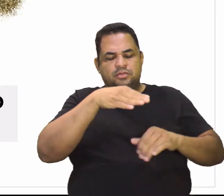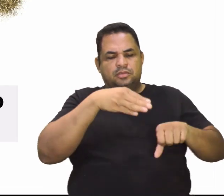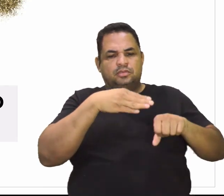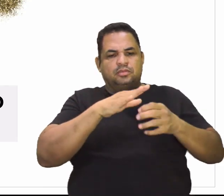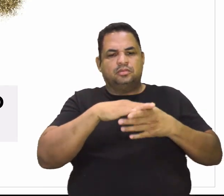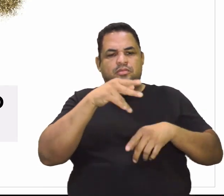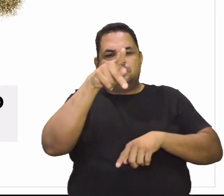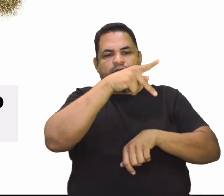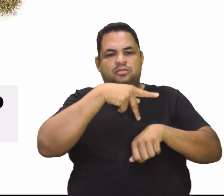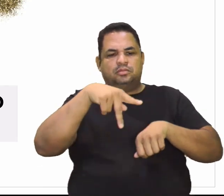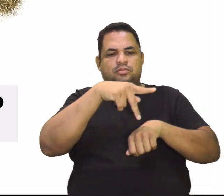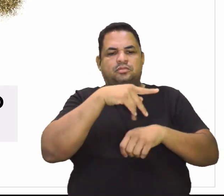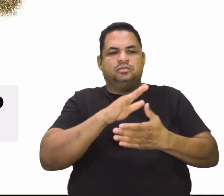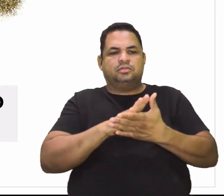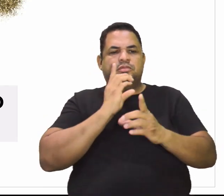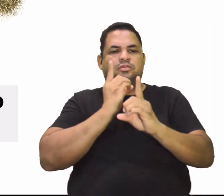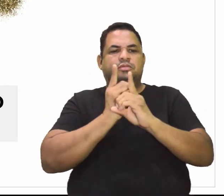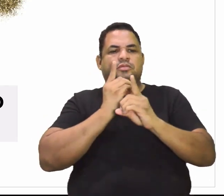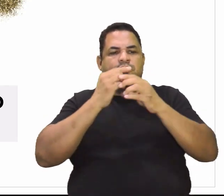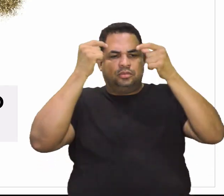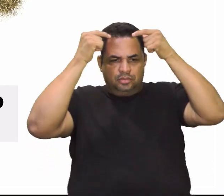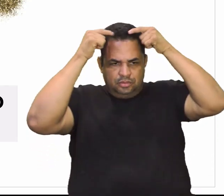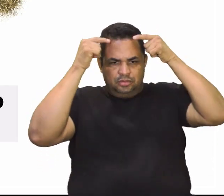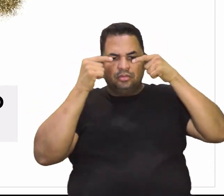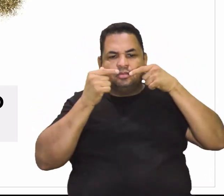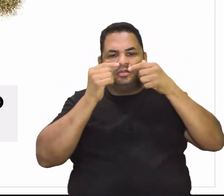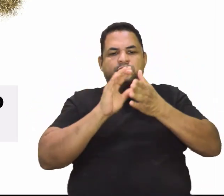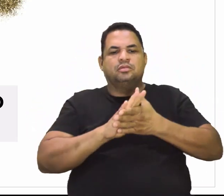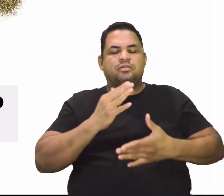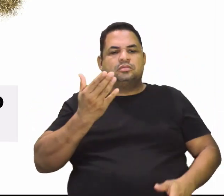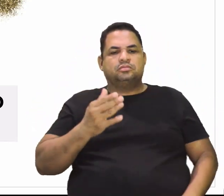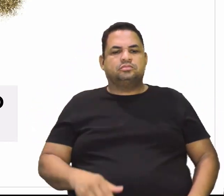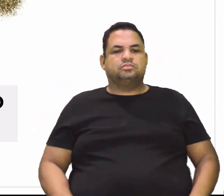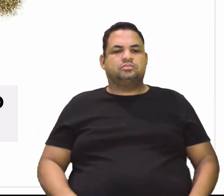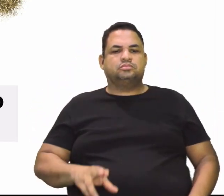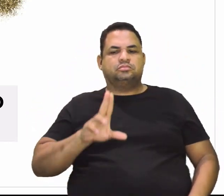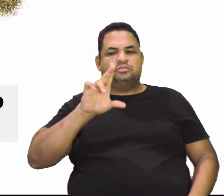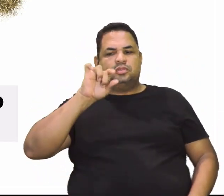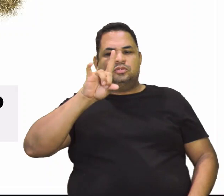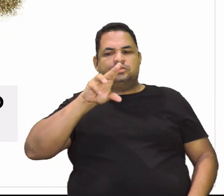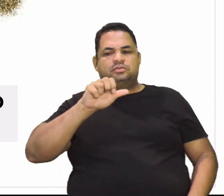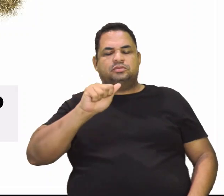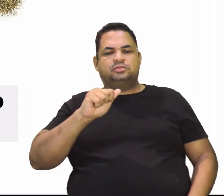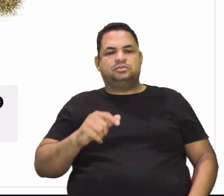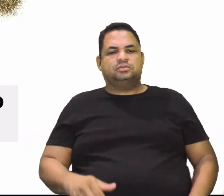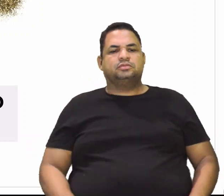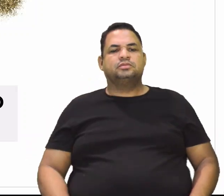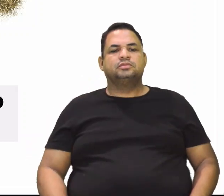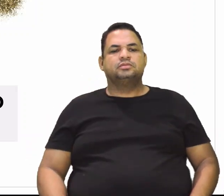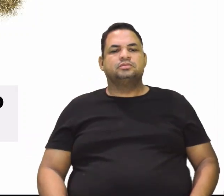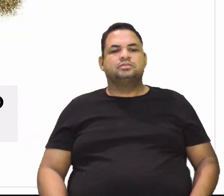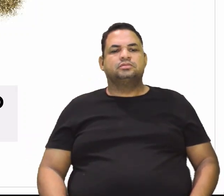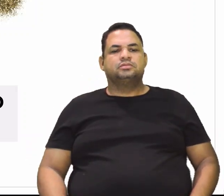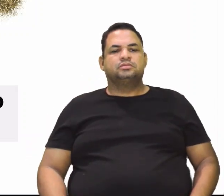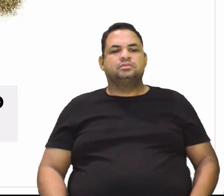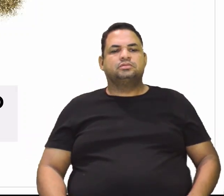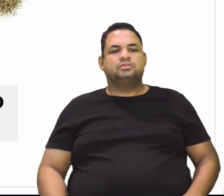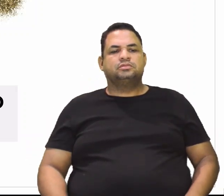o crânio de Luzia, o mais antigo fóssil humano encontrado nas Américas, datado